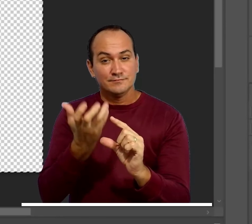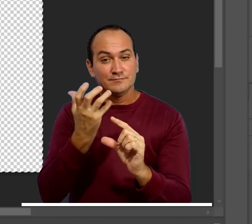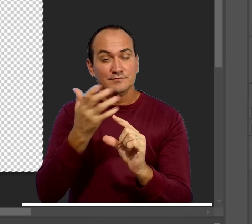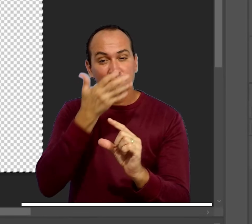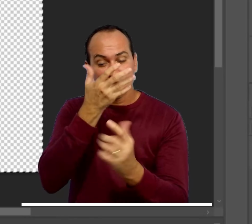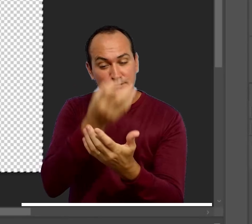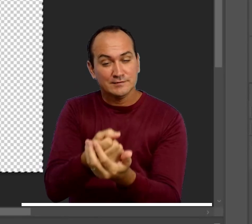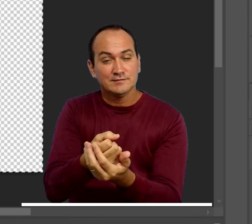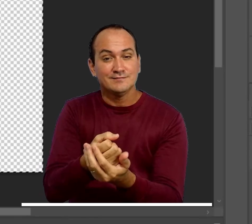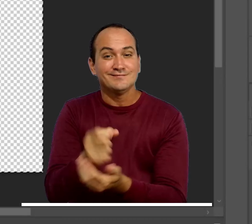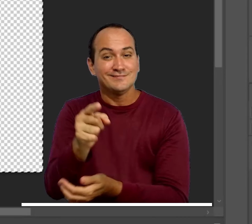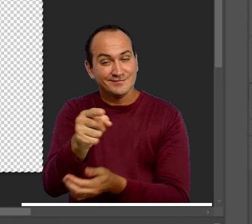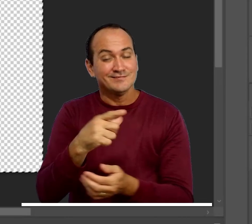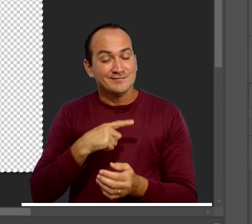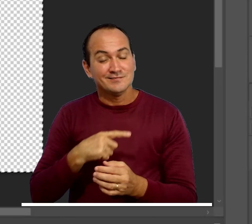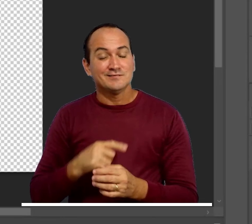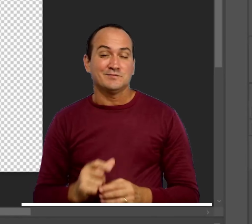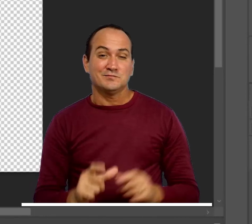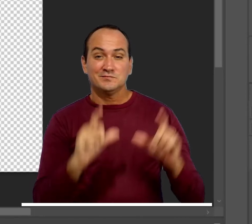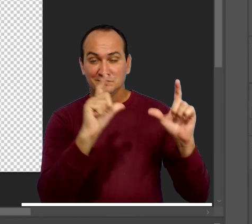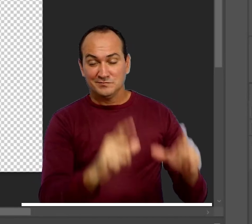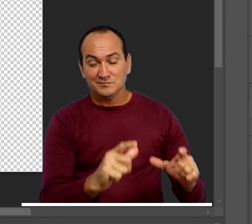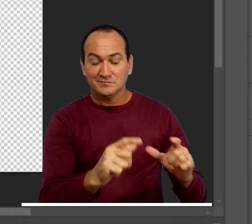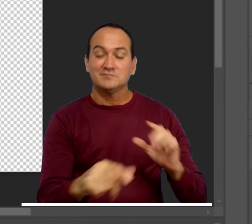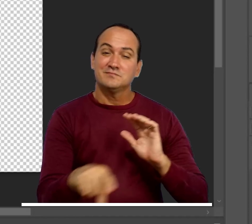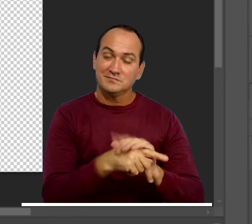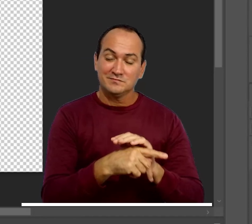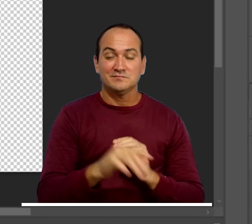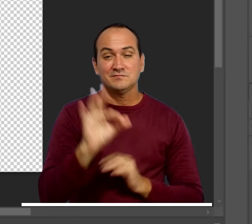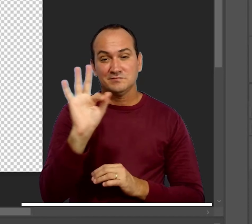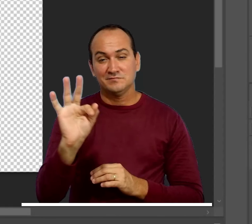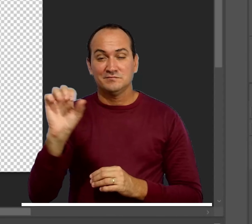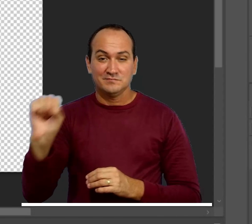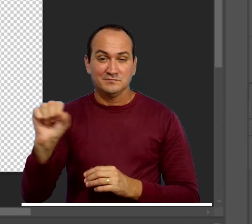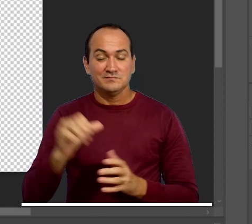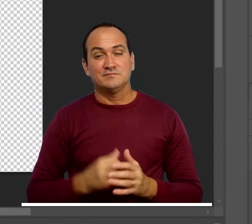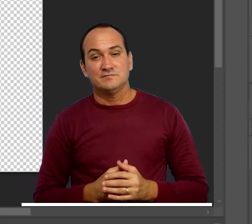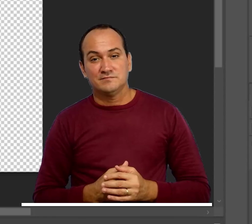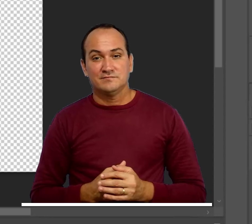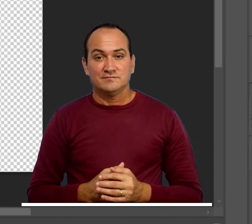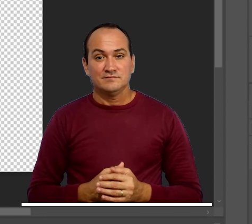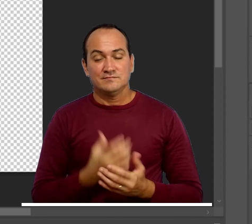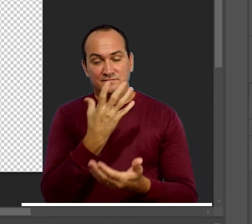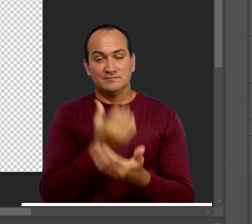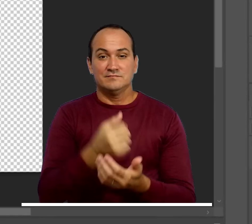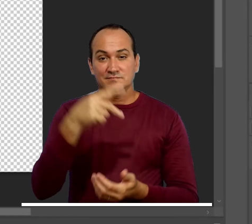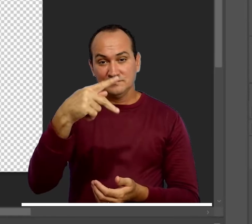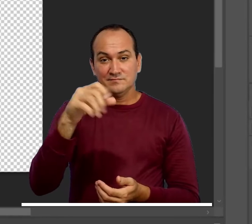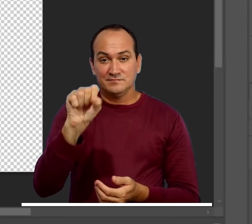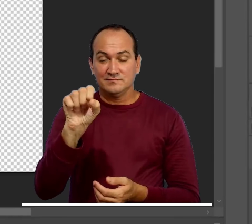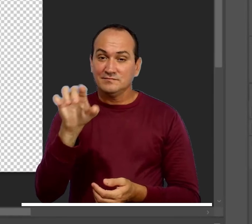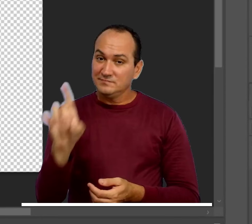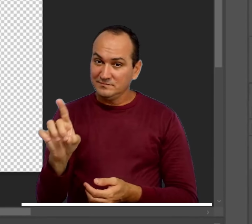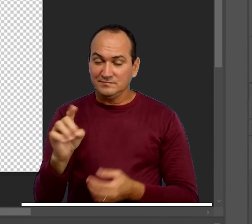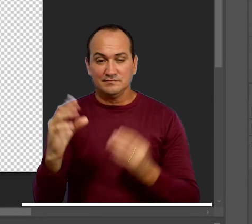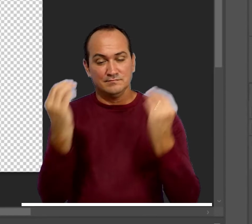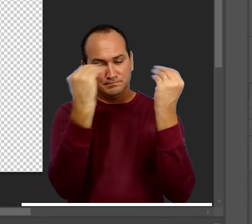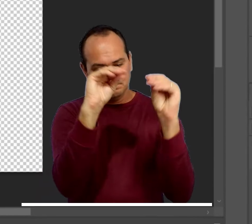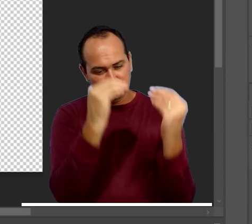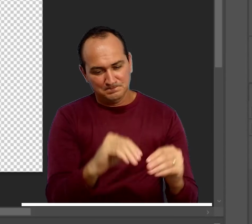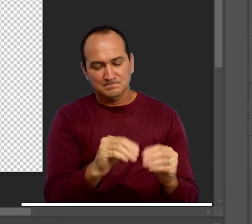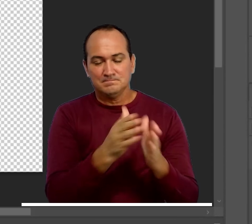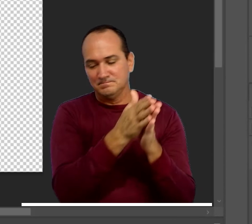que eu vou salvar lá no Photoshop, tá? Aliás, essa parte que eu vou salvar aqui como um arquivo PSD para encaixar no resto do